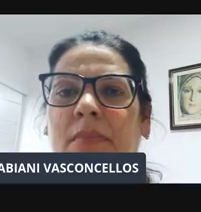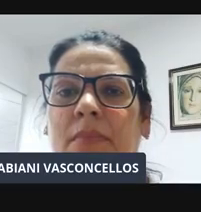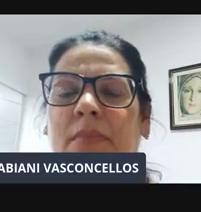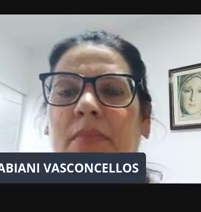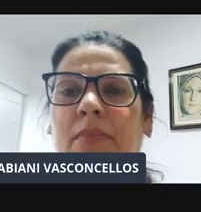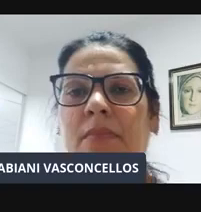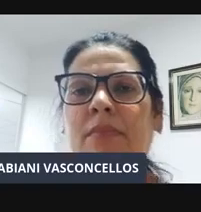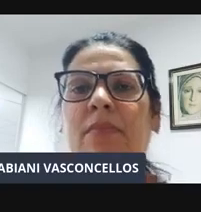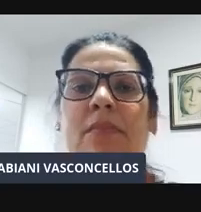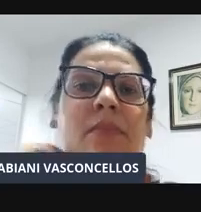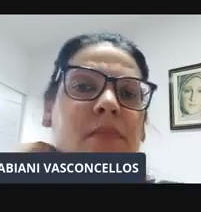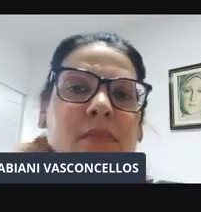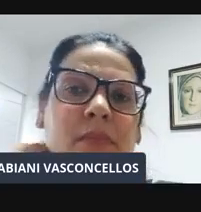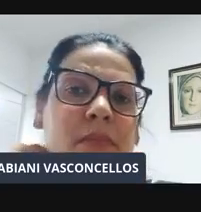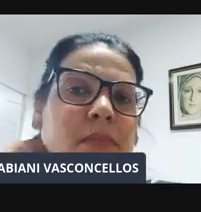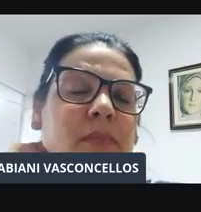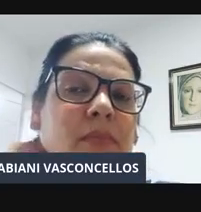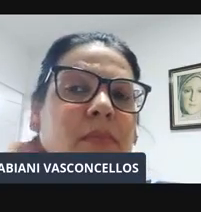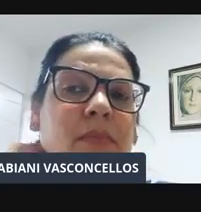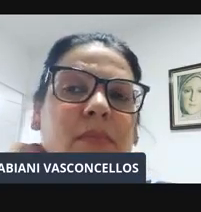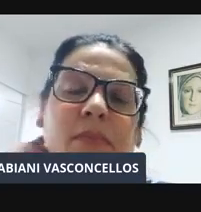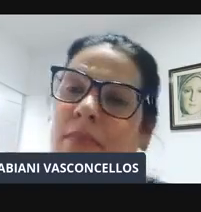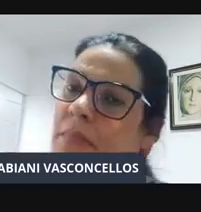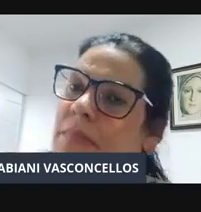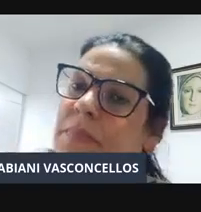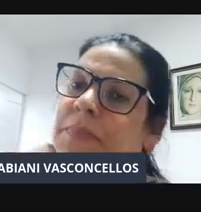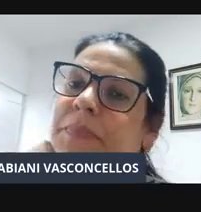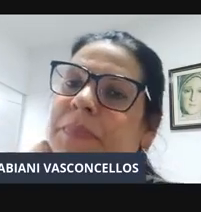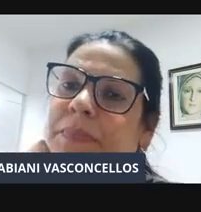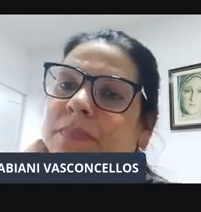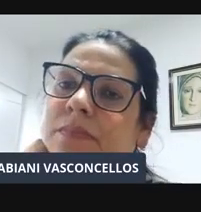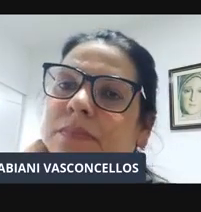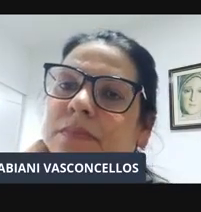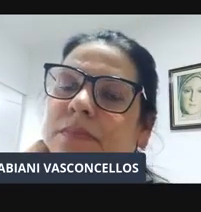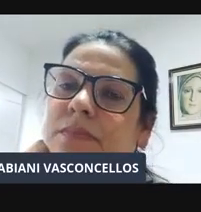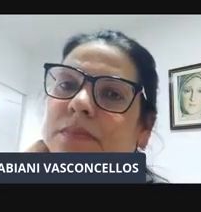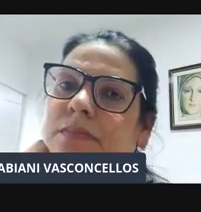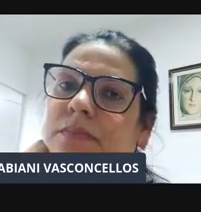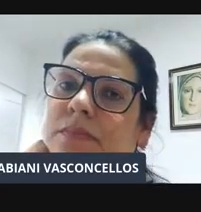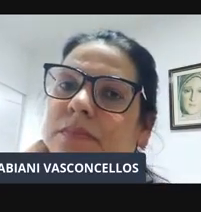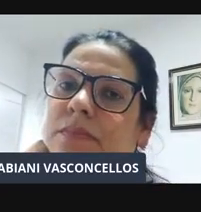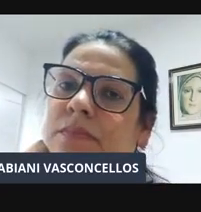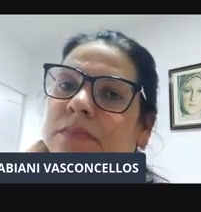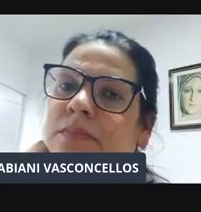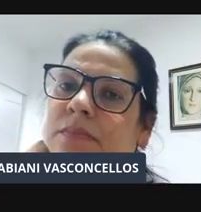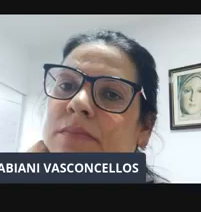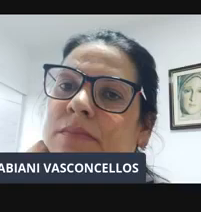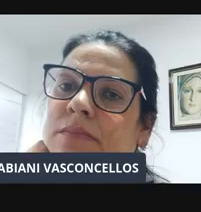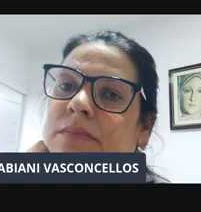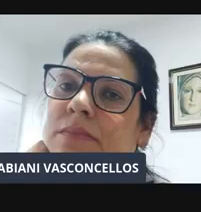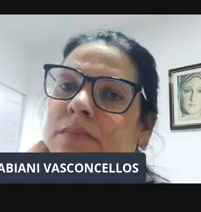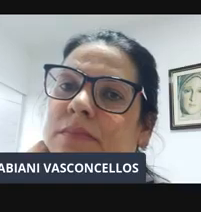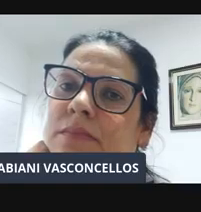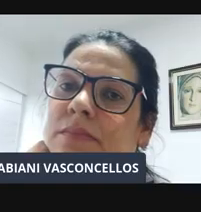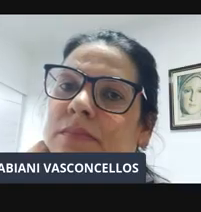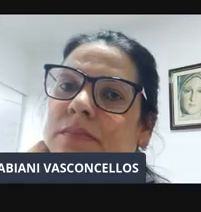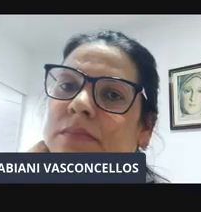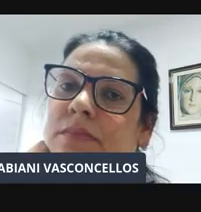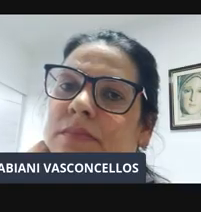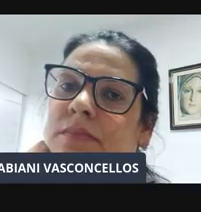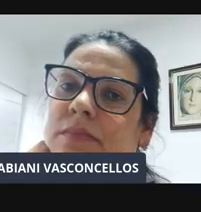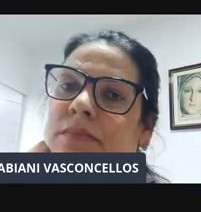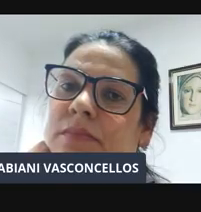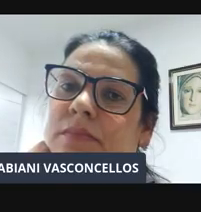essa situação já há bastante tempo. E aí a gente quase que é pego de surpresa de uma situação onde